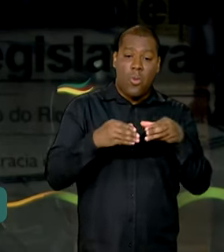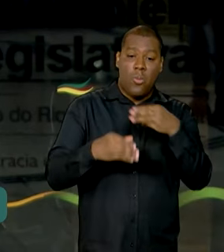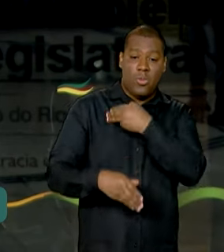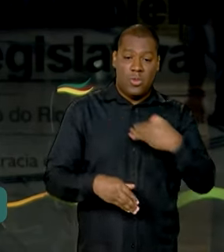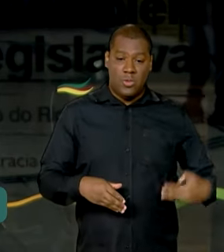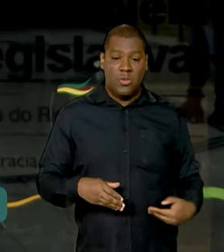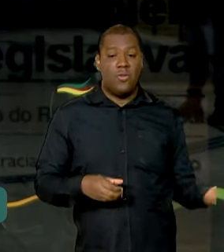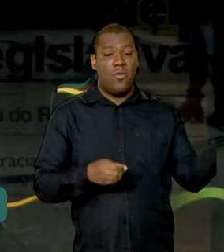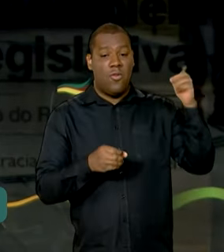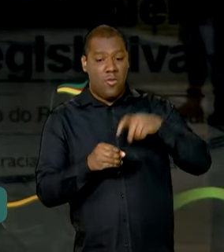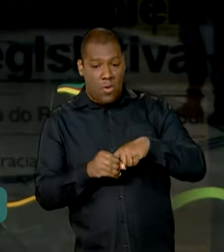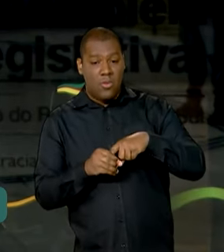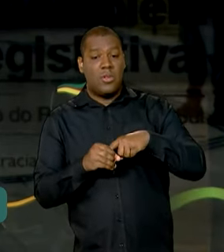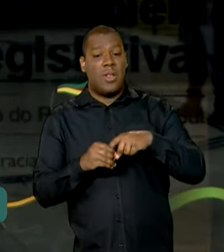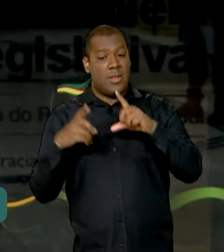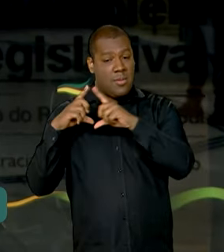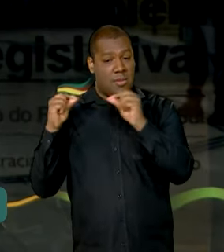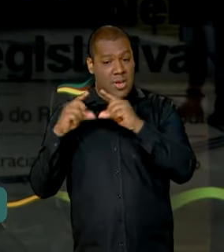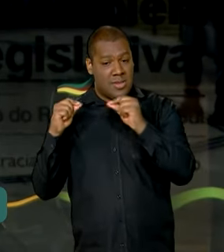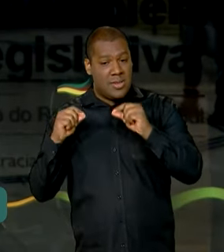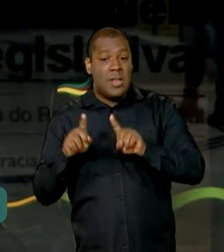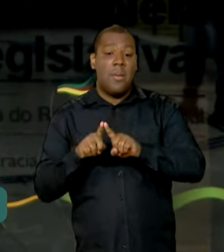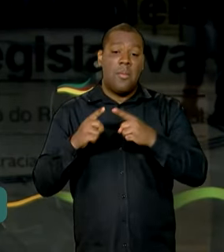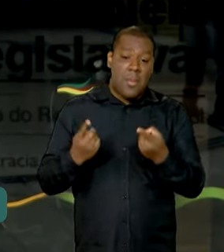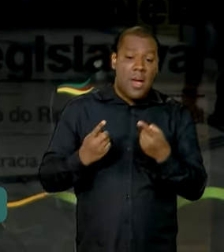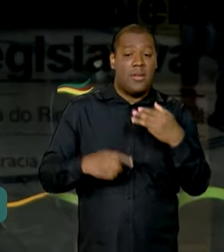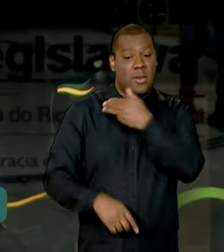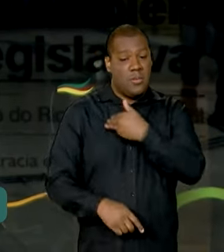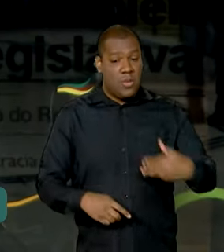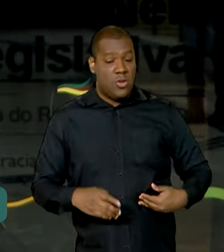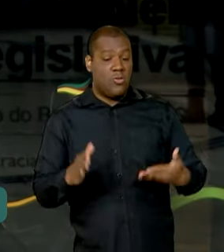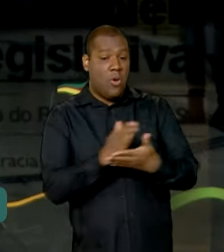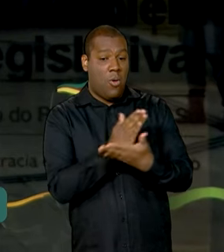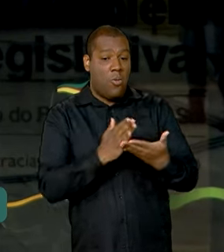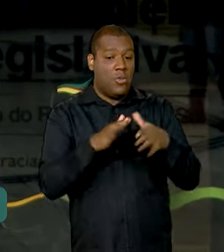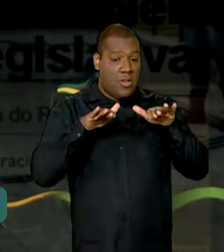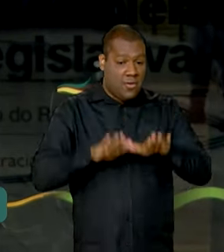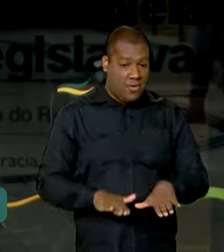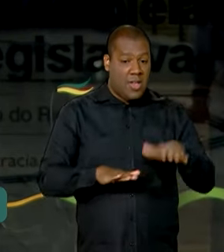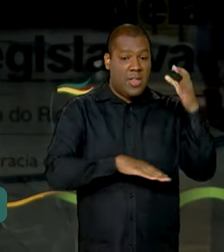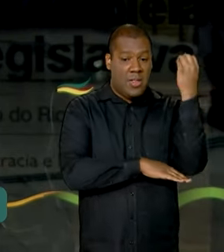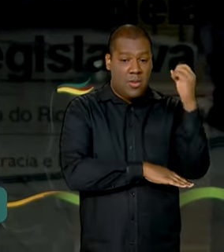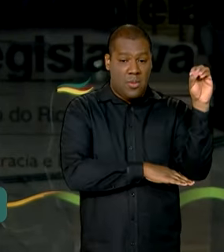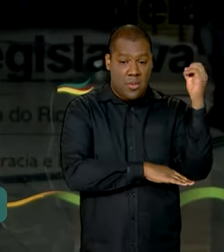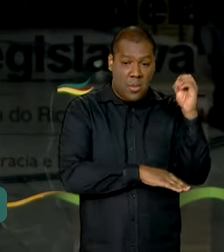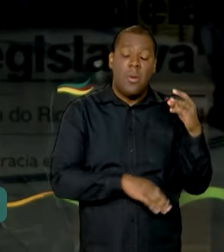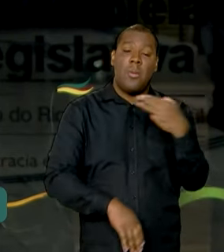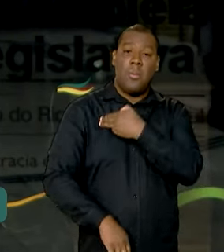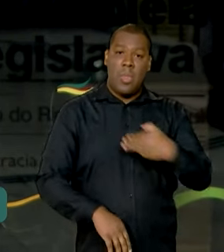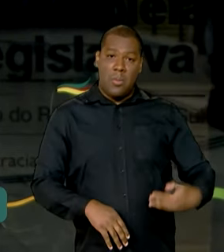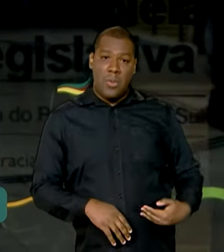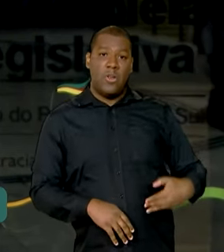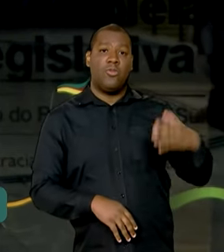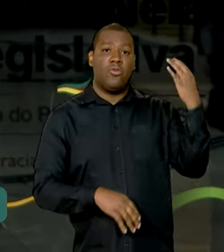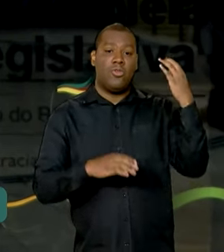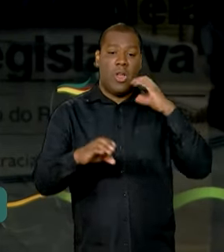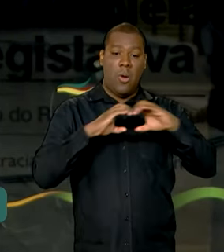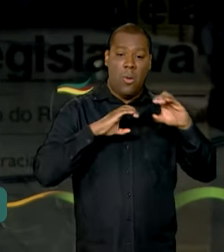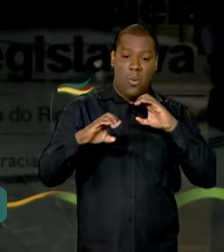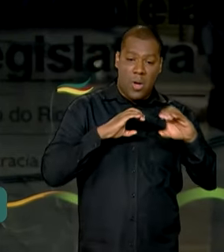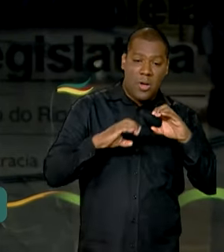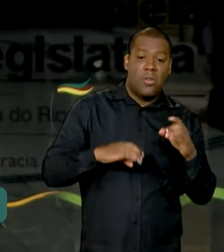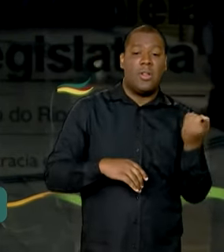alguns ministros continuaram aqui em Porto Alegre. O ministro das Comunicações e o ministro do Desenvolvimento Regional, por